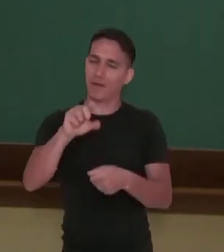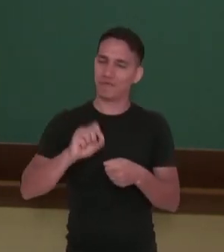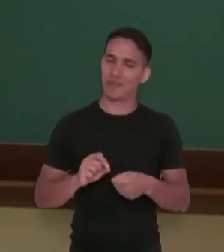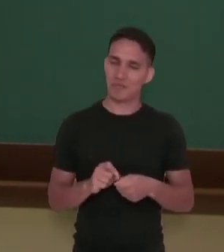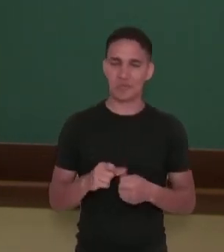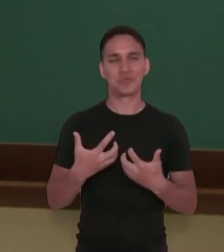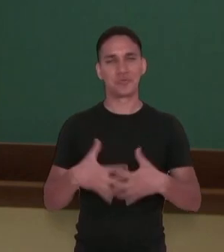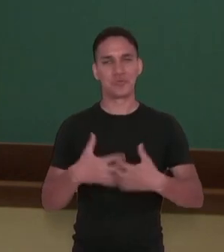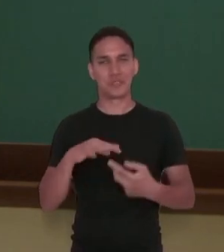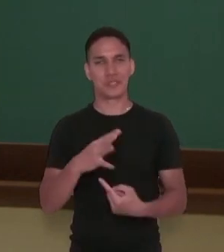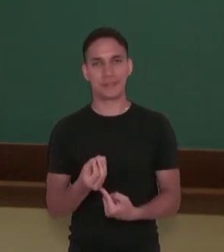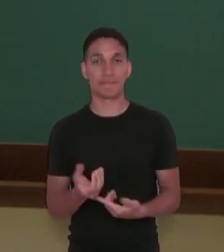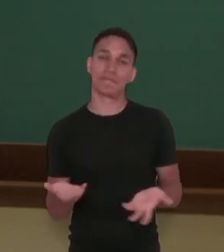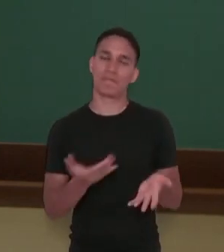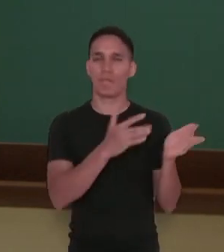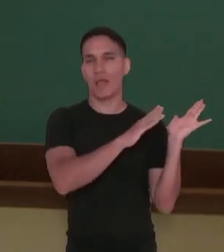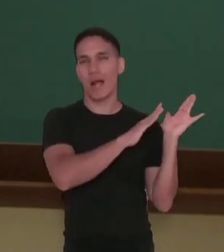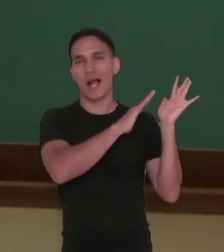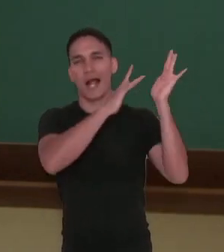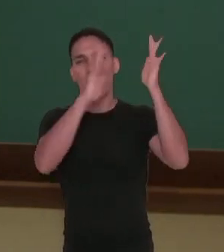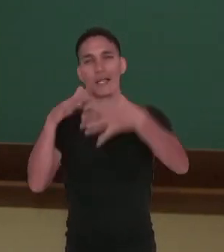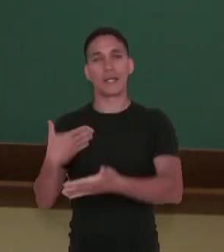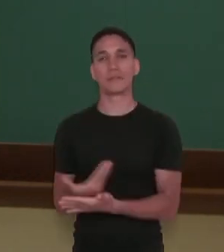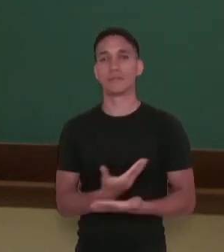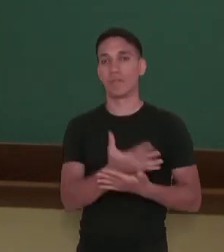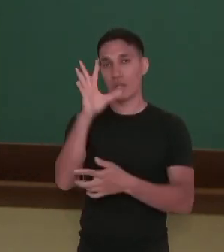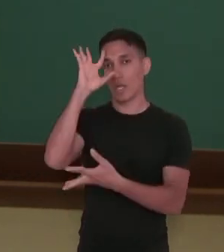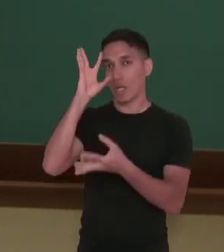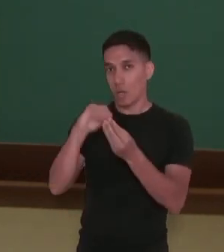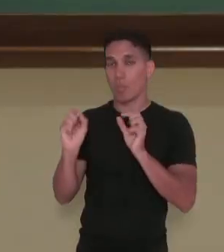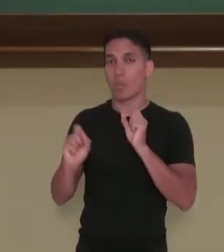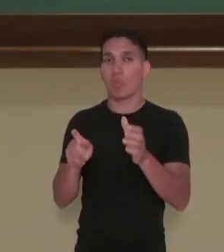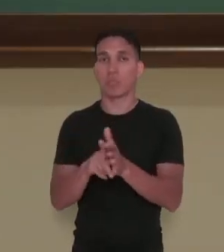funciona. Bom, nessa aula nós compreendemos as relações